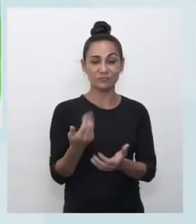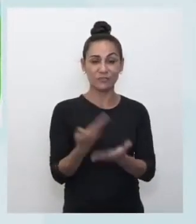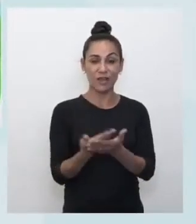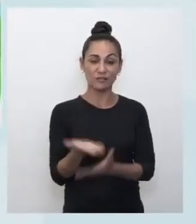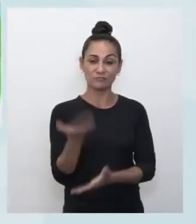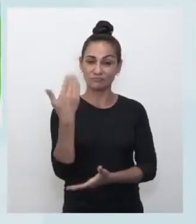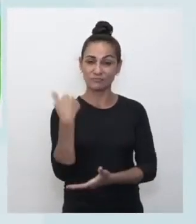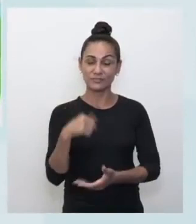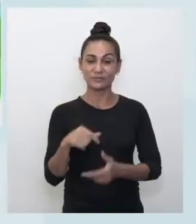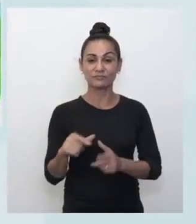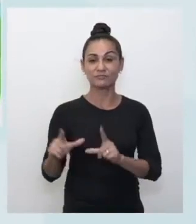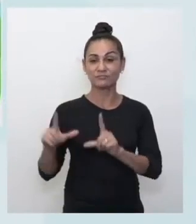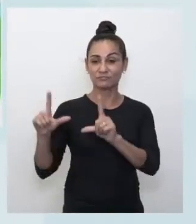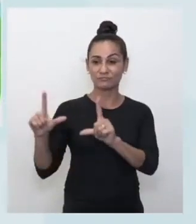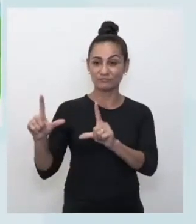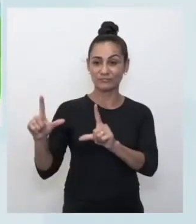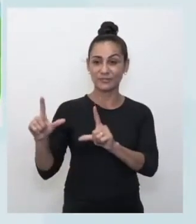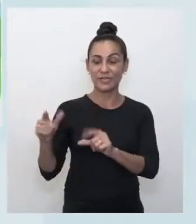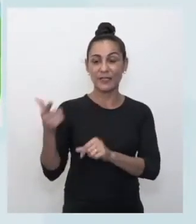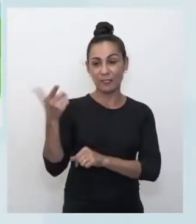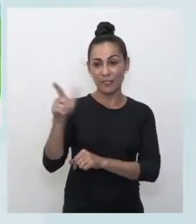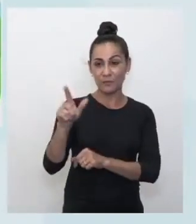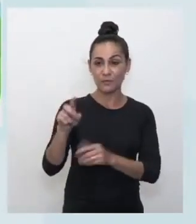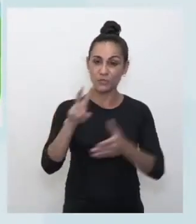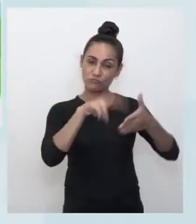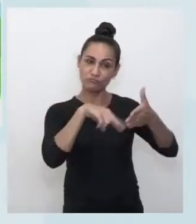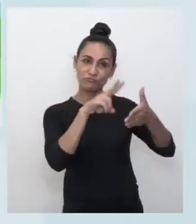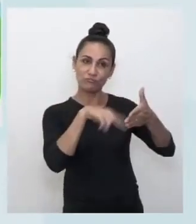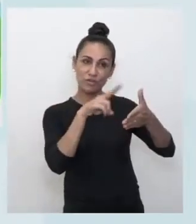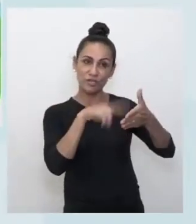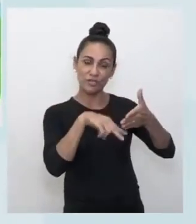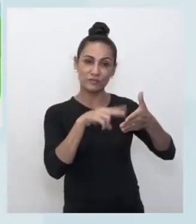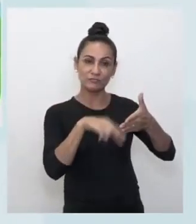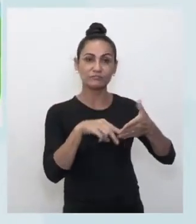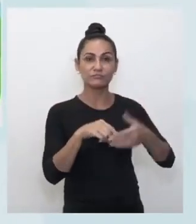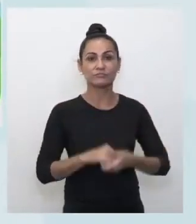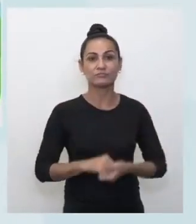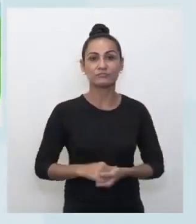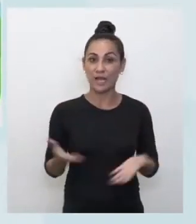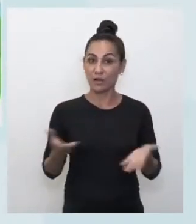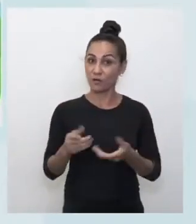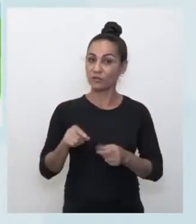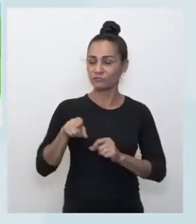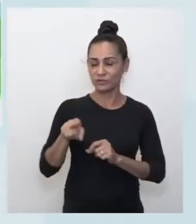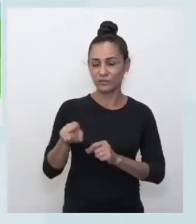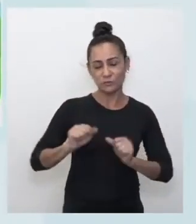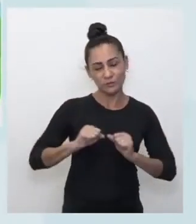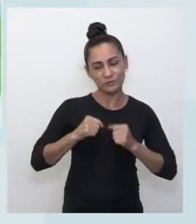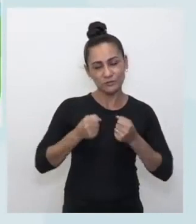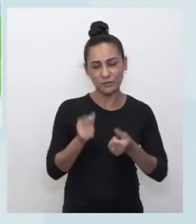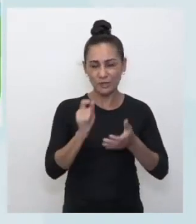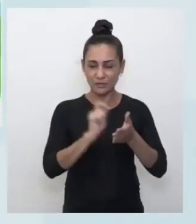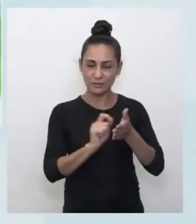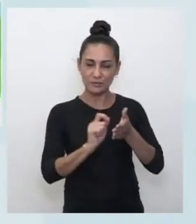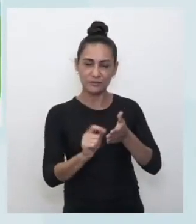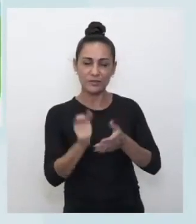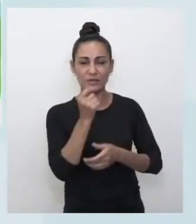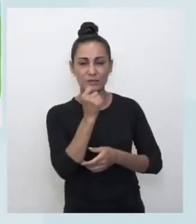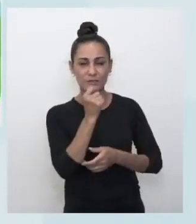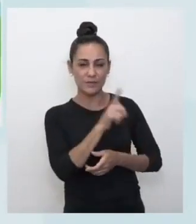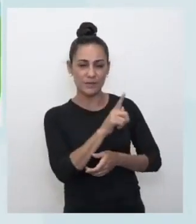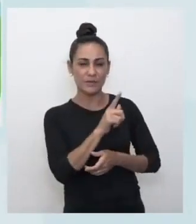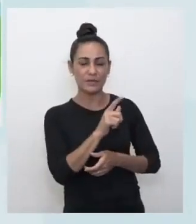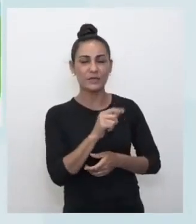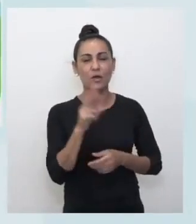passada. A gente vai ler depois para vocês, mas nesse momento o que eu quero que você faça? Dê uma olhadinha nessa piada de novo, nós já vimos